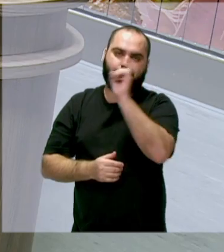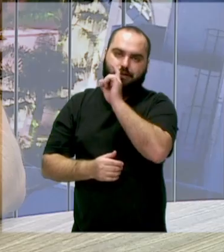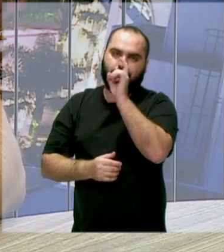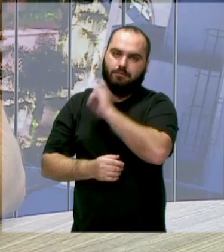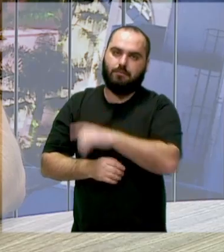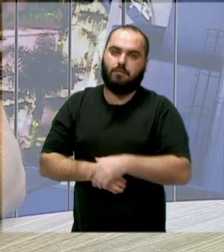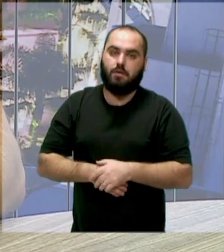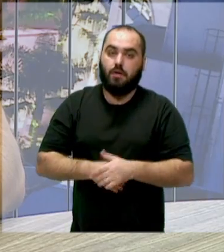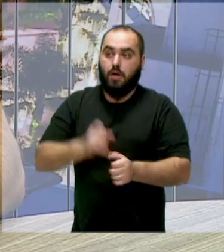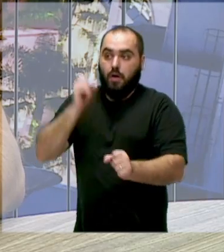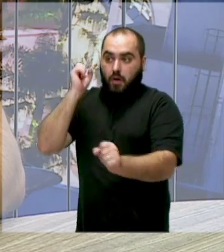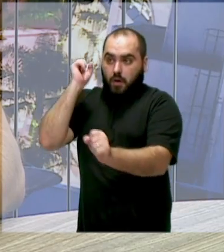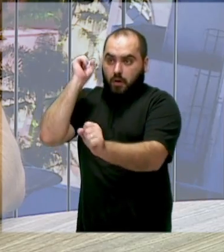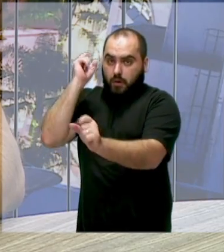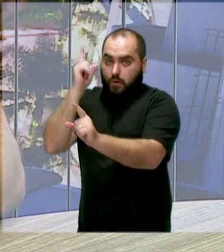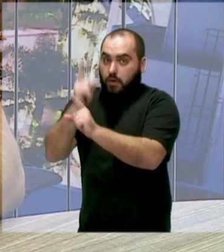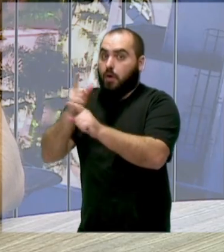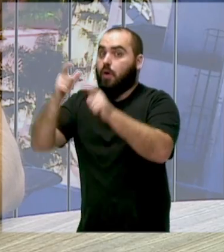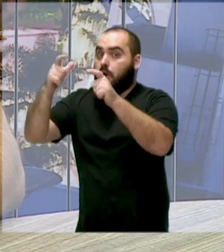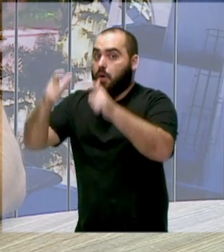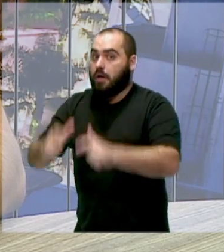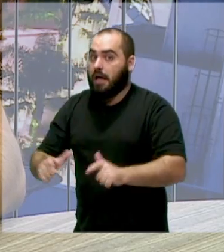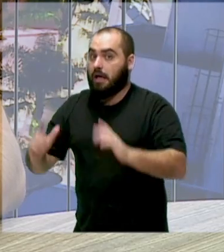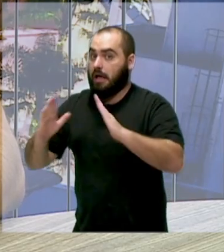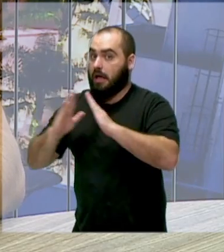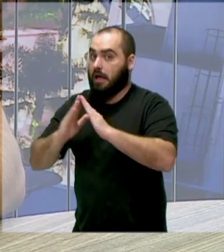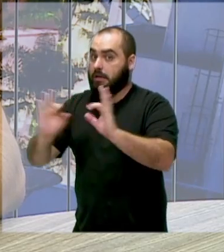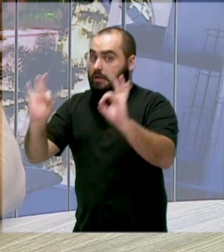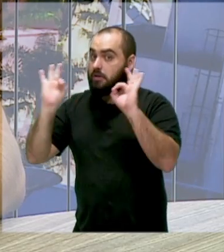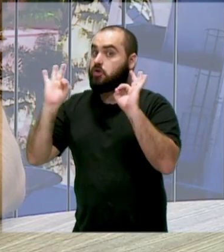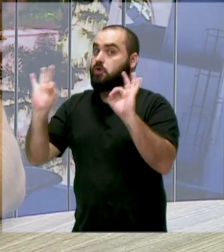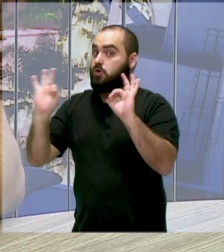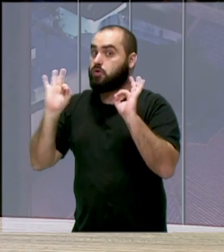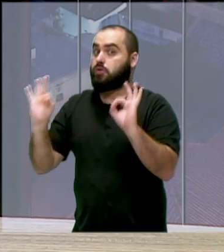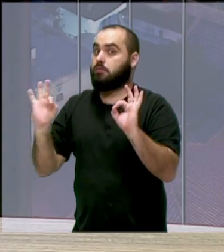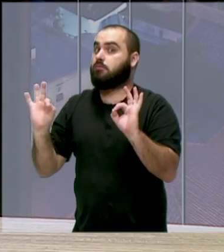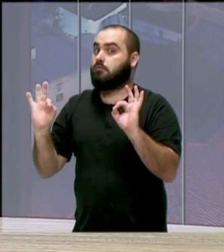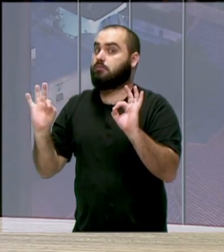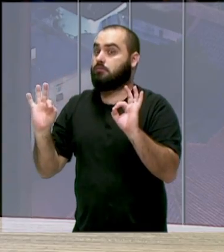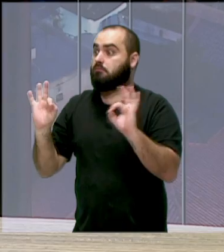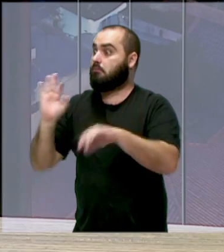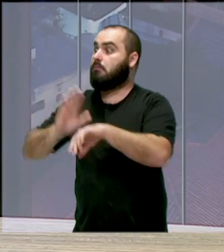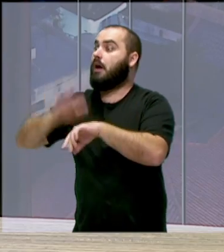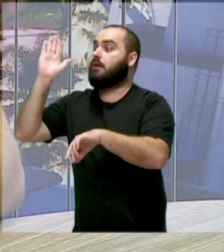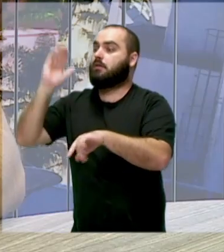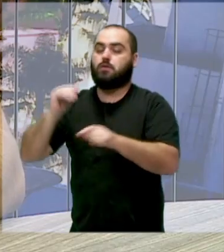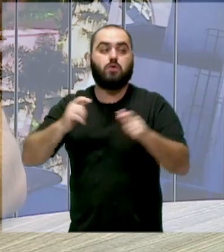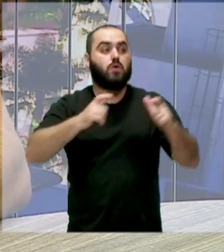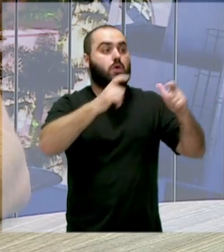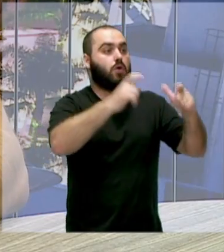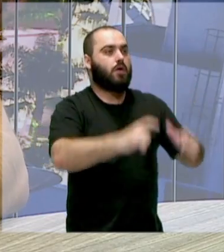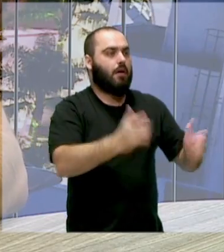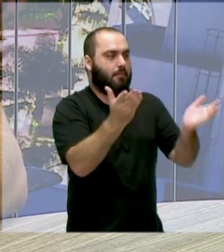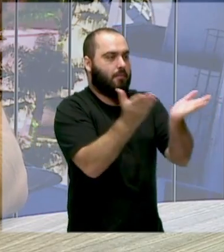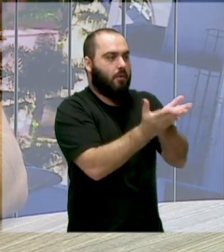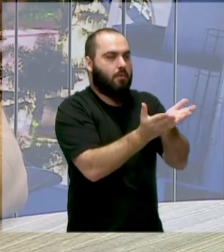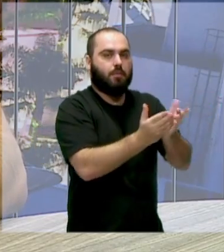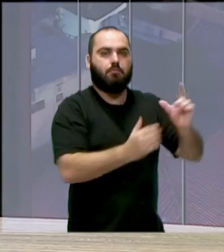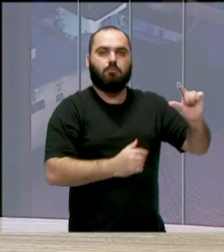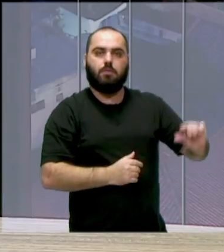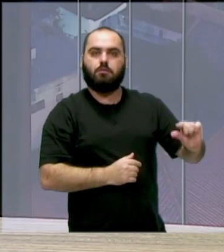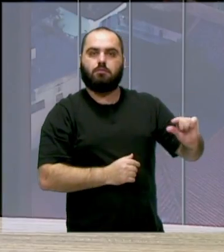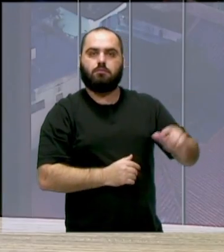mais focos em áreas residenciais com domicílios bons do que em áreas precárias. Olha, isso